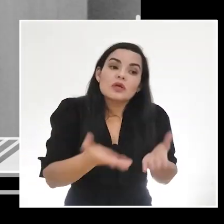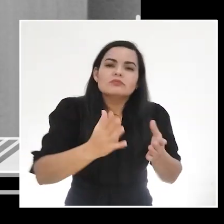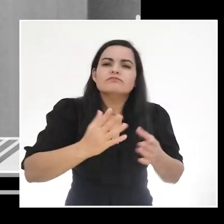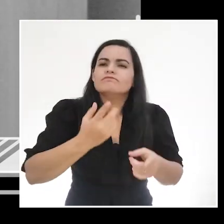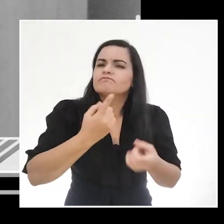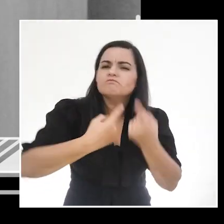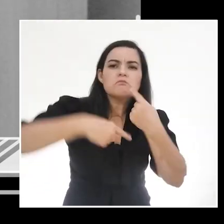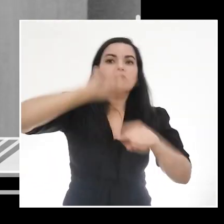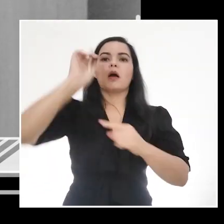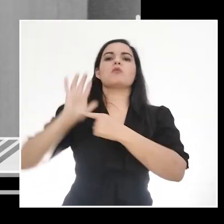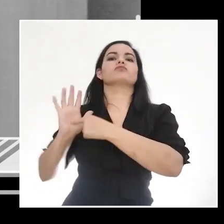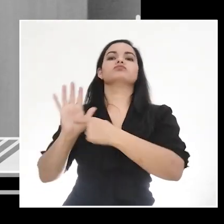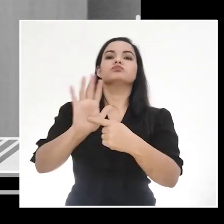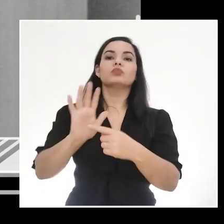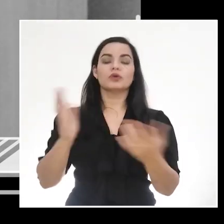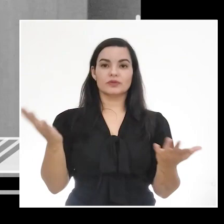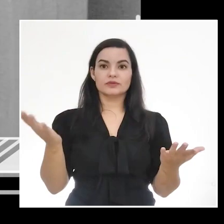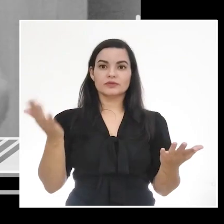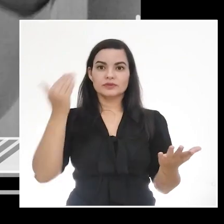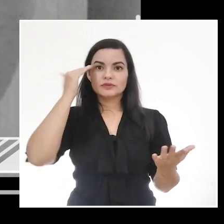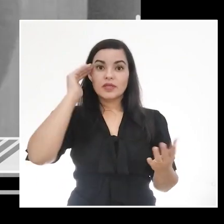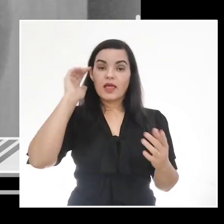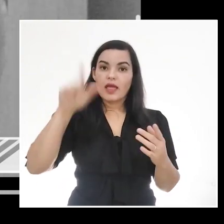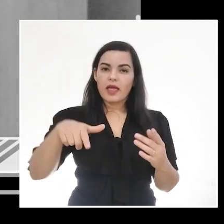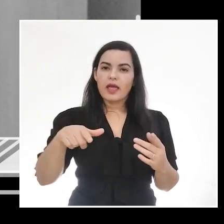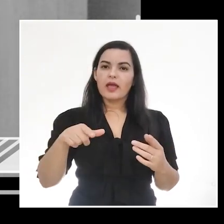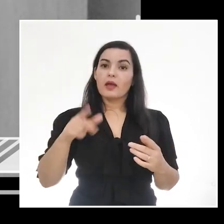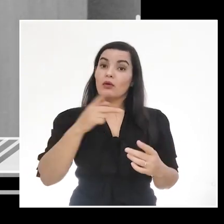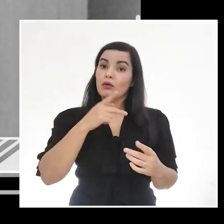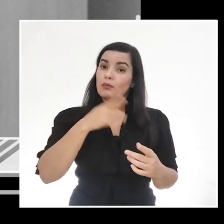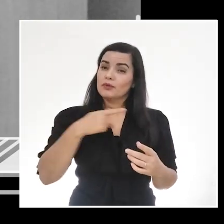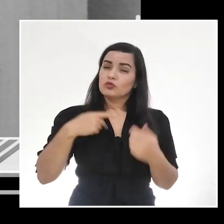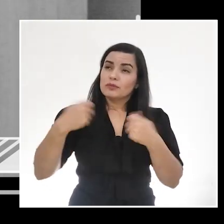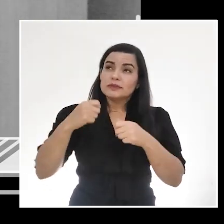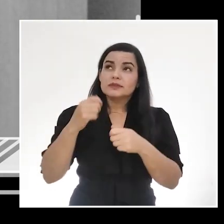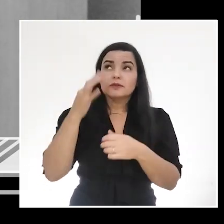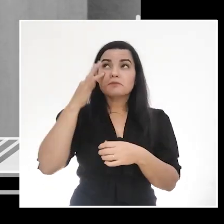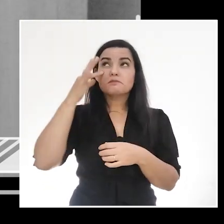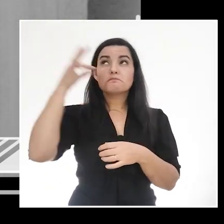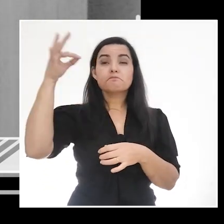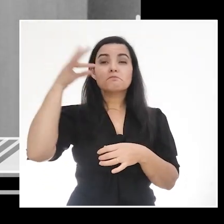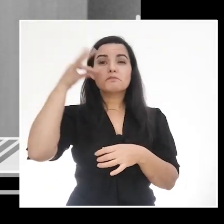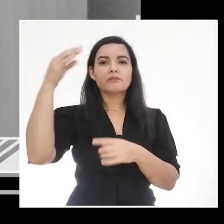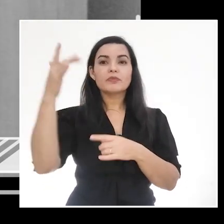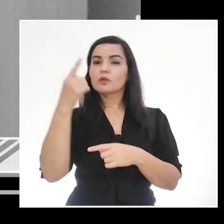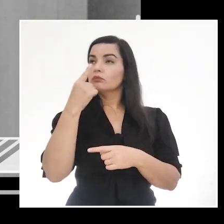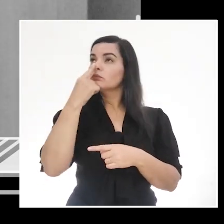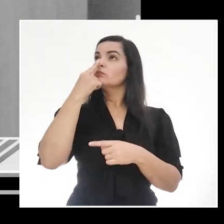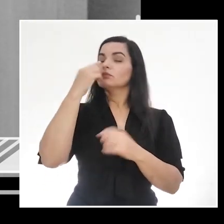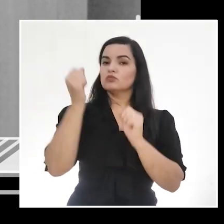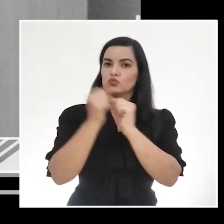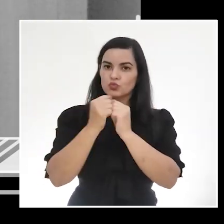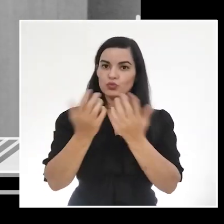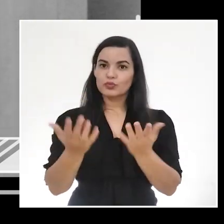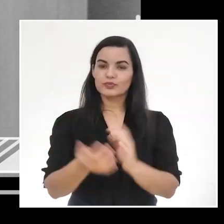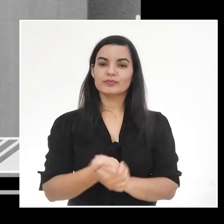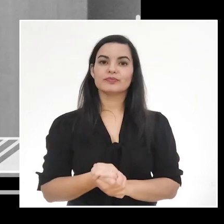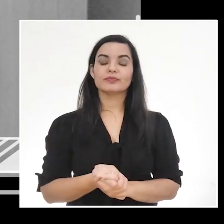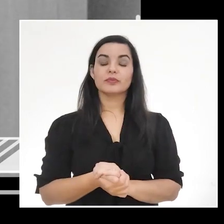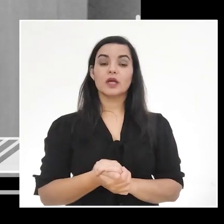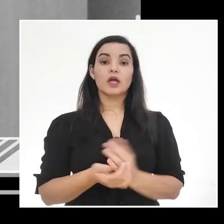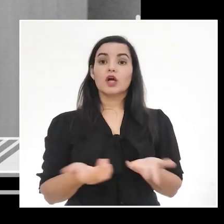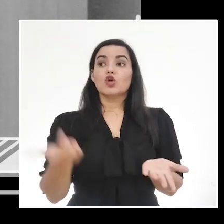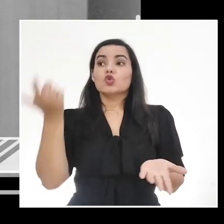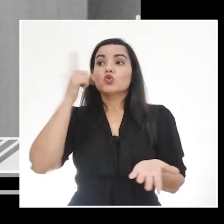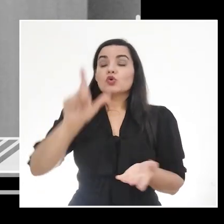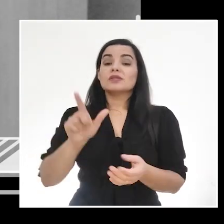um chamado especial e que está precisando de uma chance para arrebentar, entendeu? Então, é sintonia fina, não